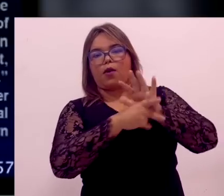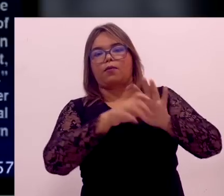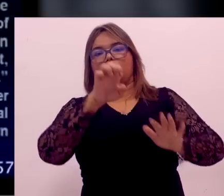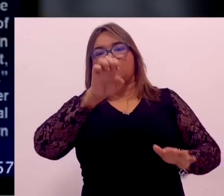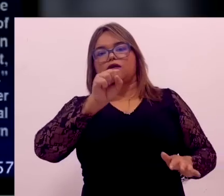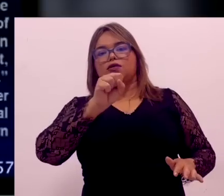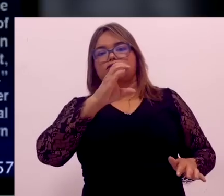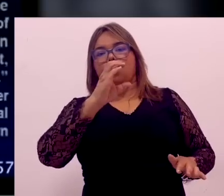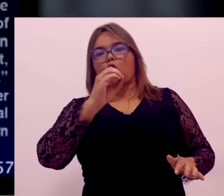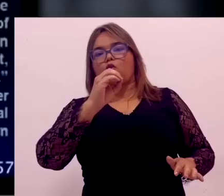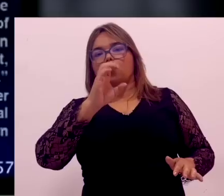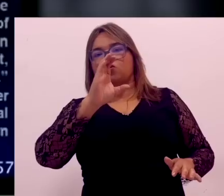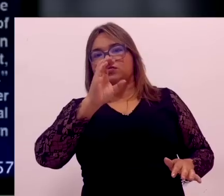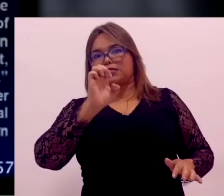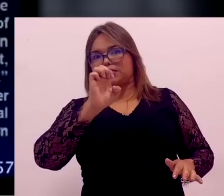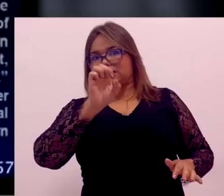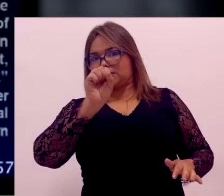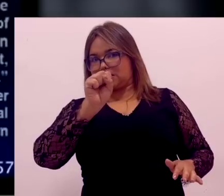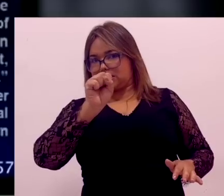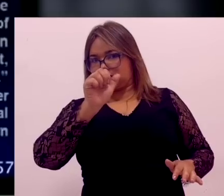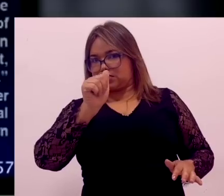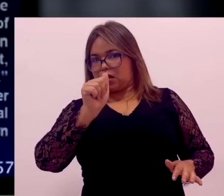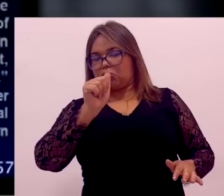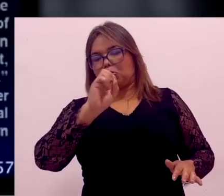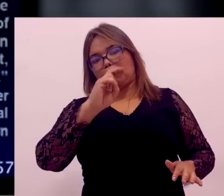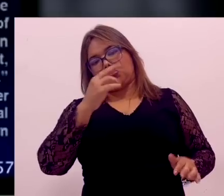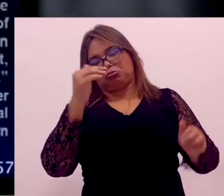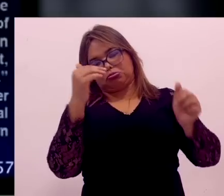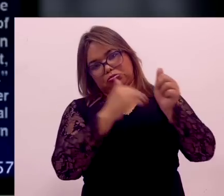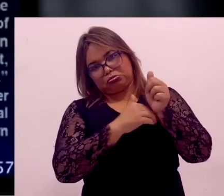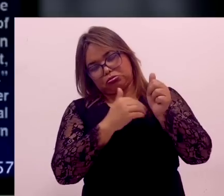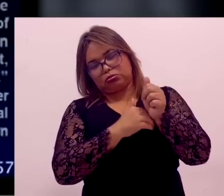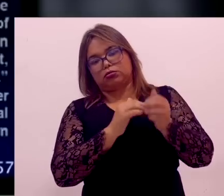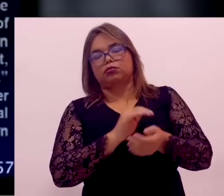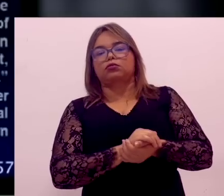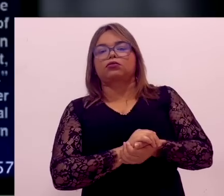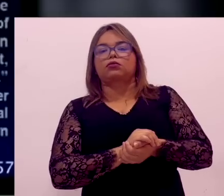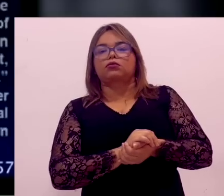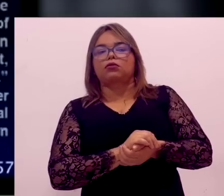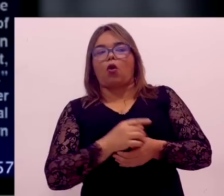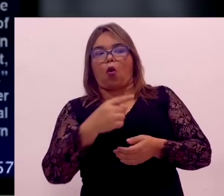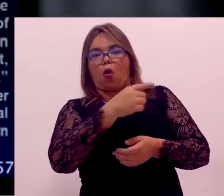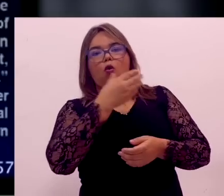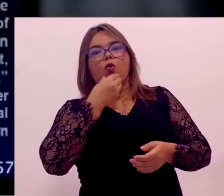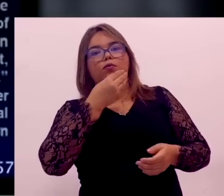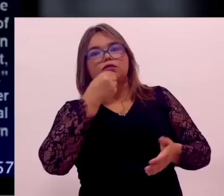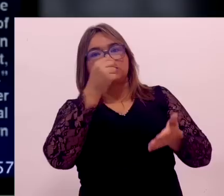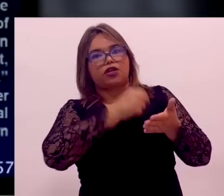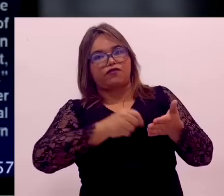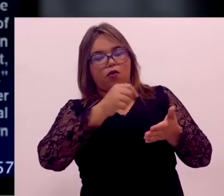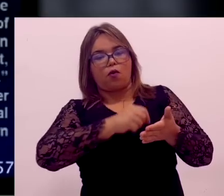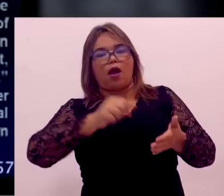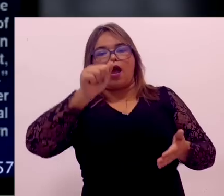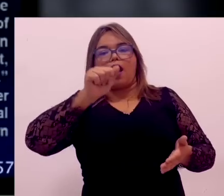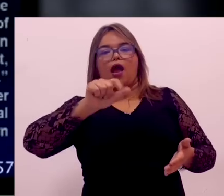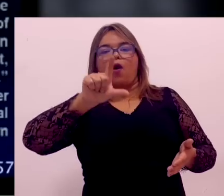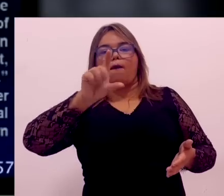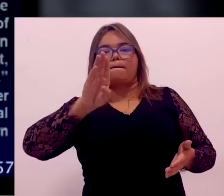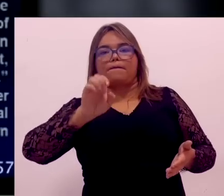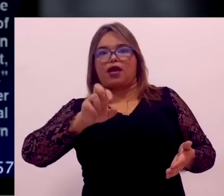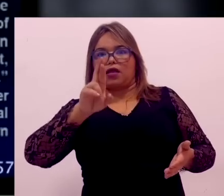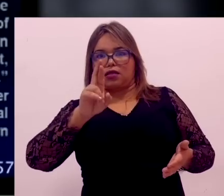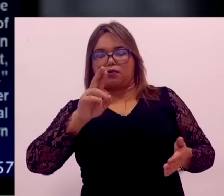escocesa, hermética ou oculta. Nós não podemos ter uma fonte melhor do que esta. Então, de acordo com Albert Pike,